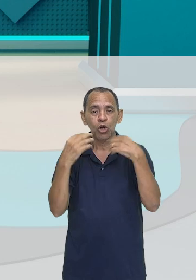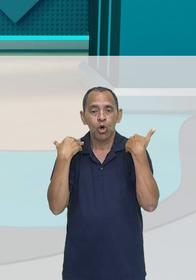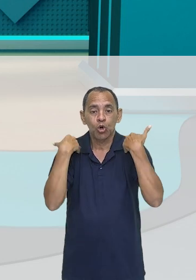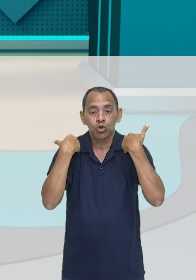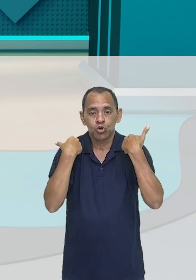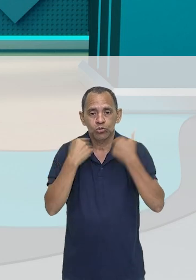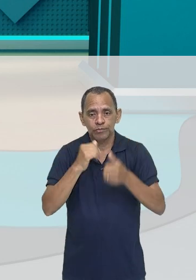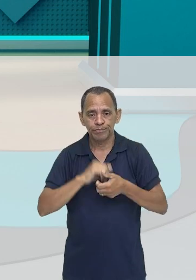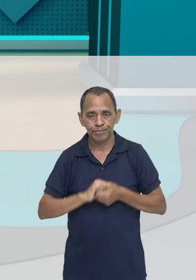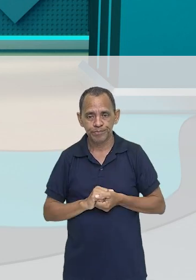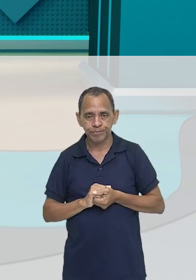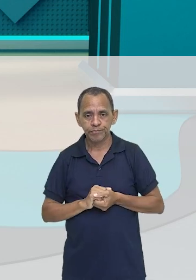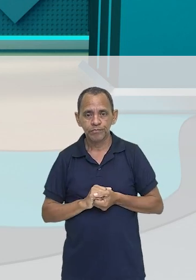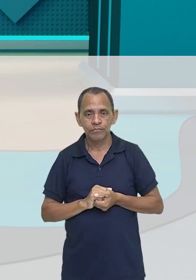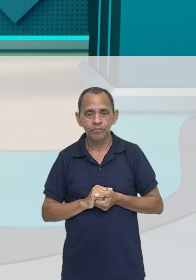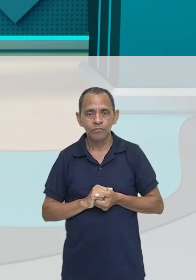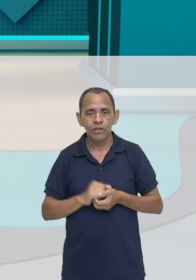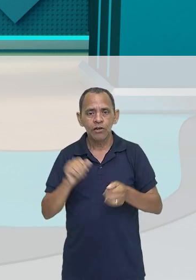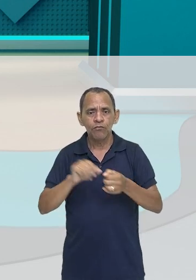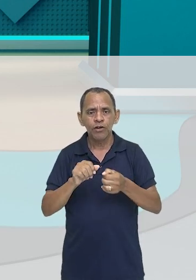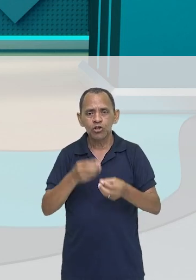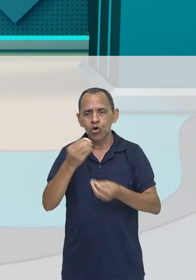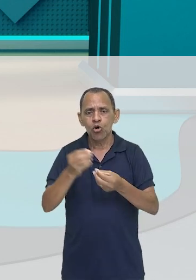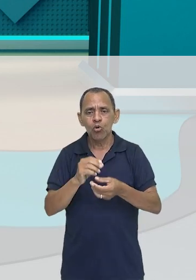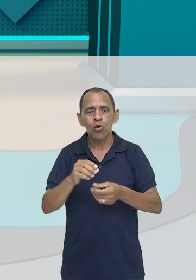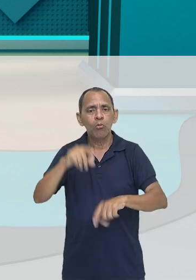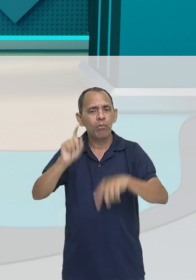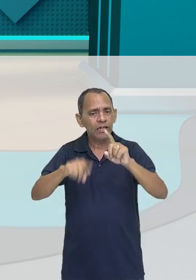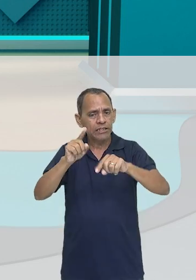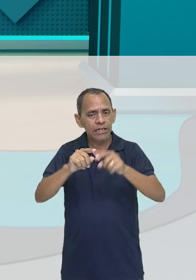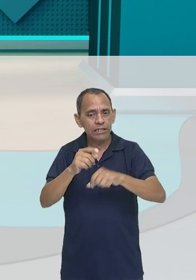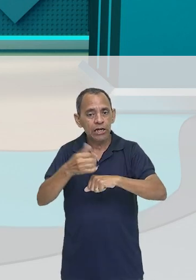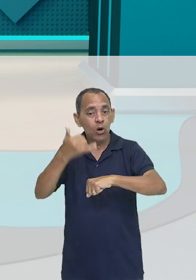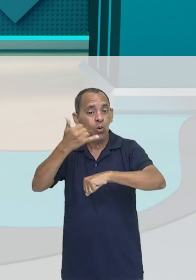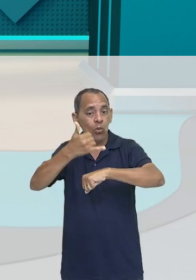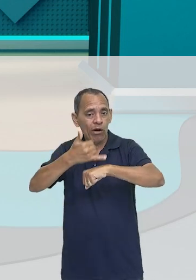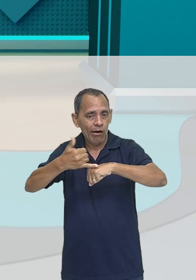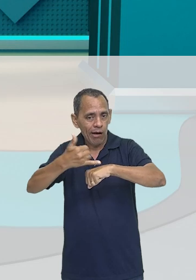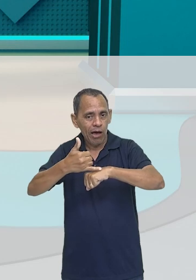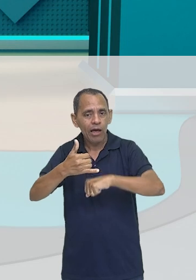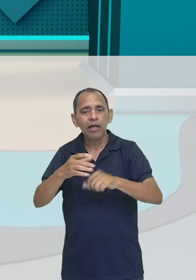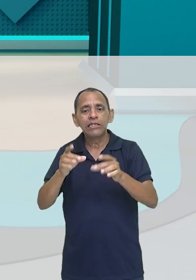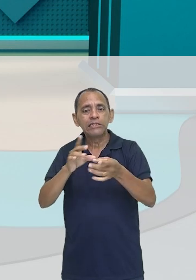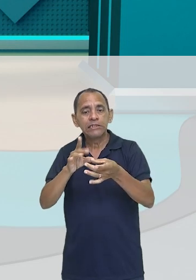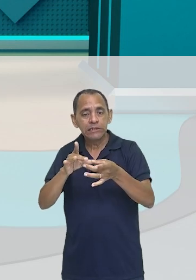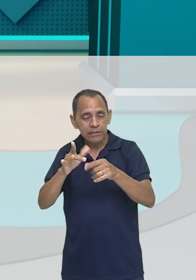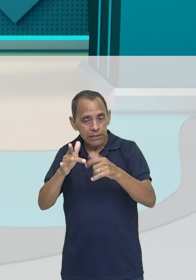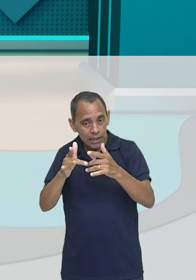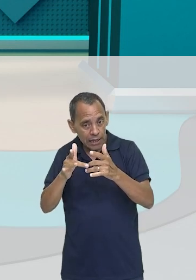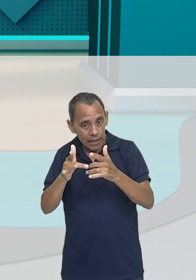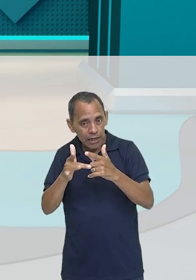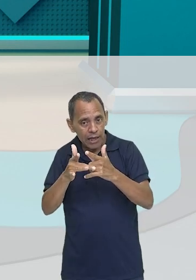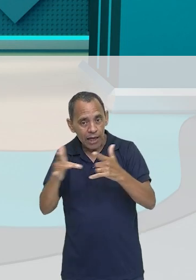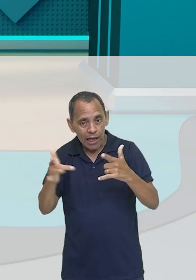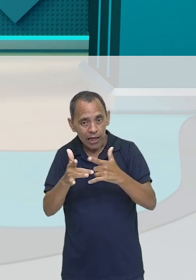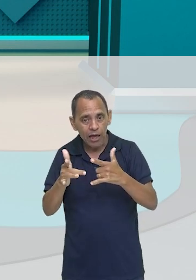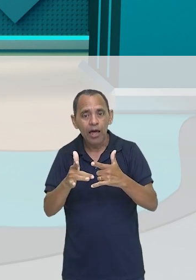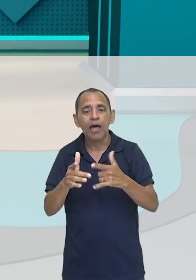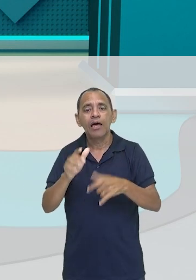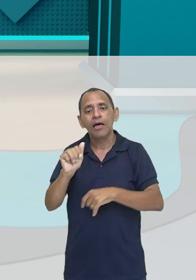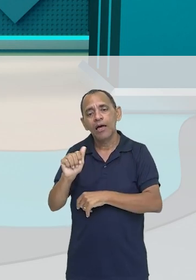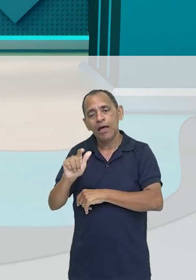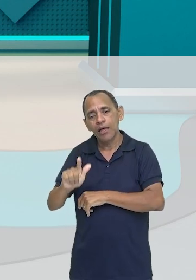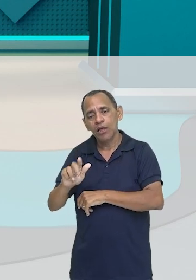do Kendoka. E ele é feito de tecido e alumínio. Por que alumínio, professora? justamente, ó,